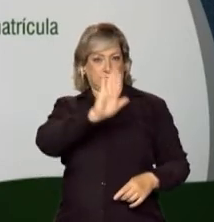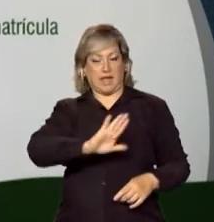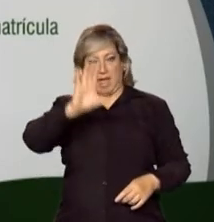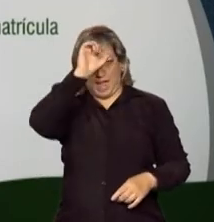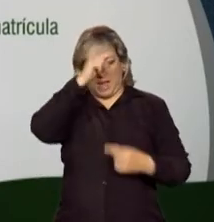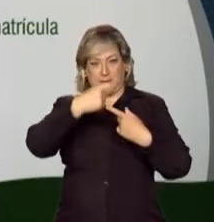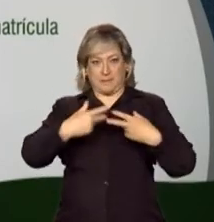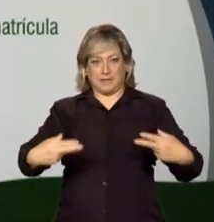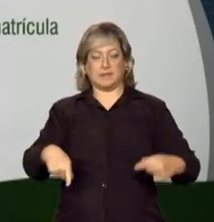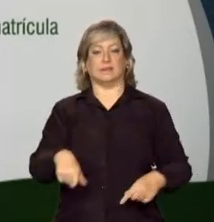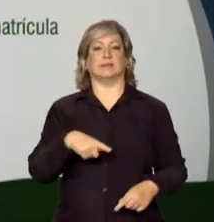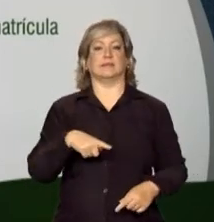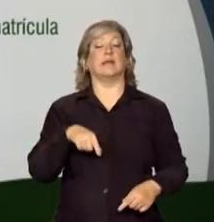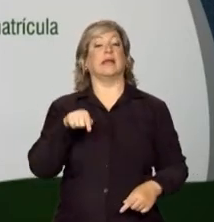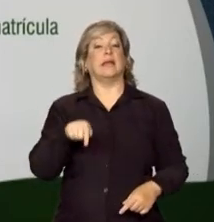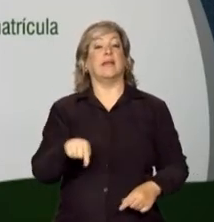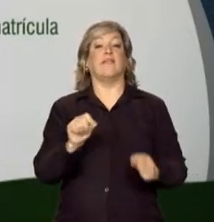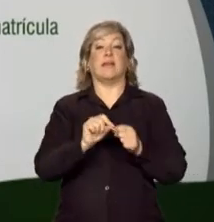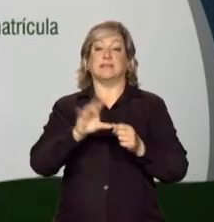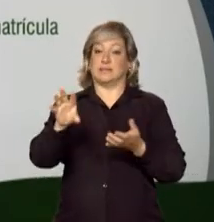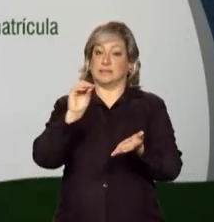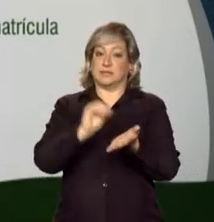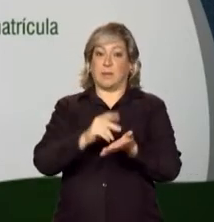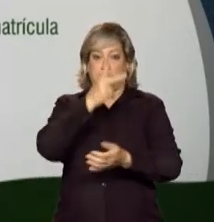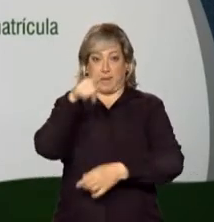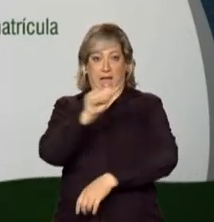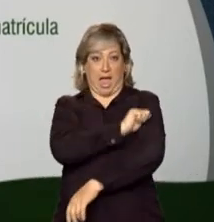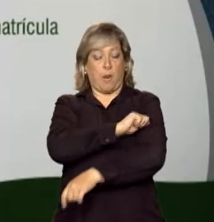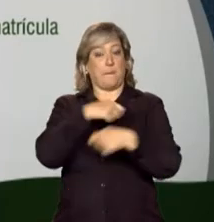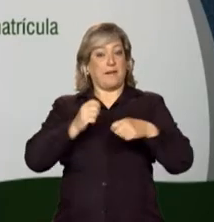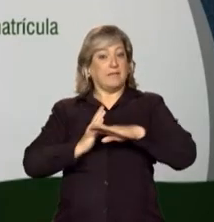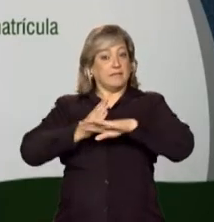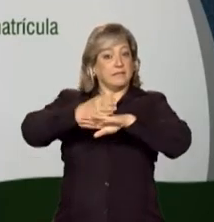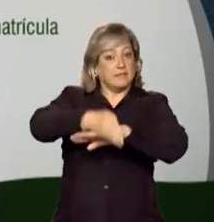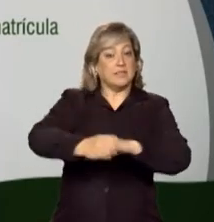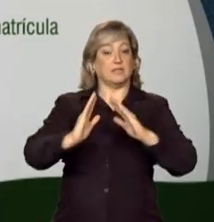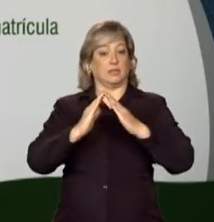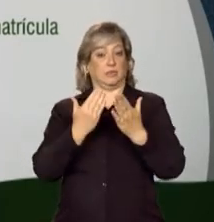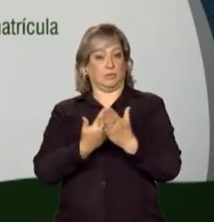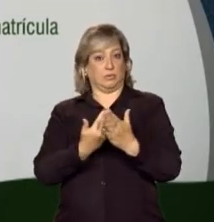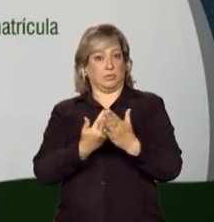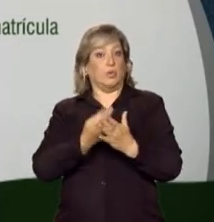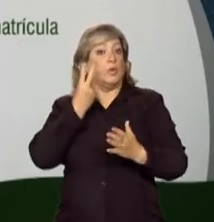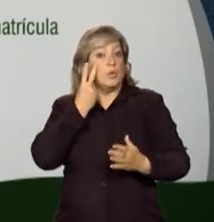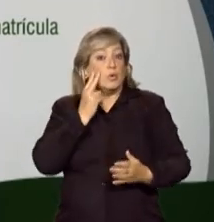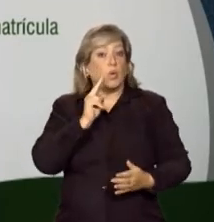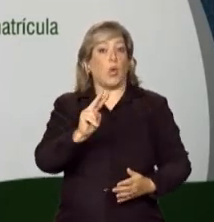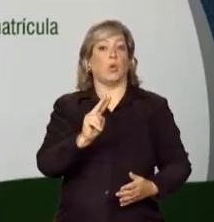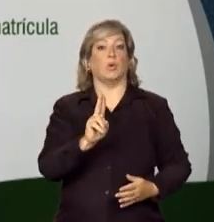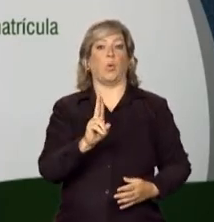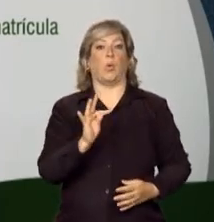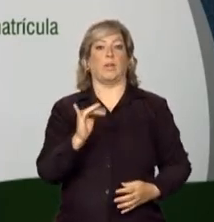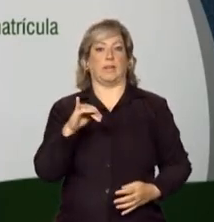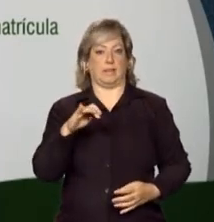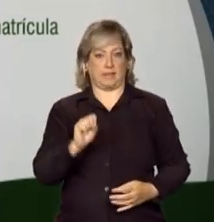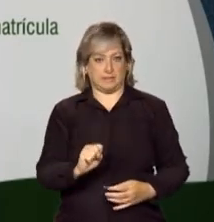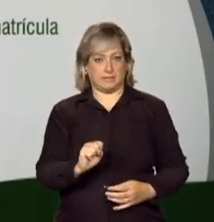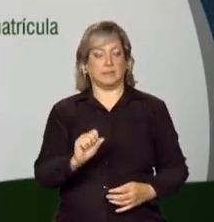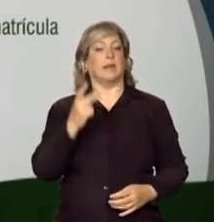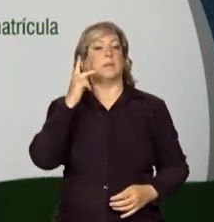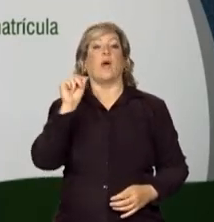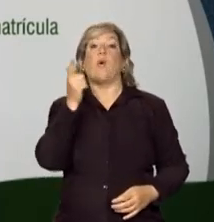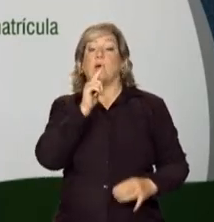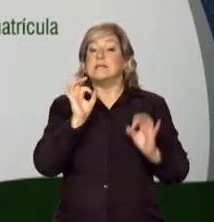de aprendizagem ao fazer a inscrição O estudante precisa comparecer à unidade de Ensino em até 2 dias